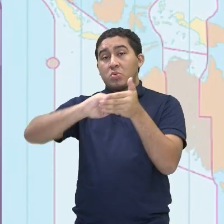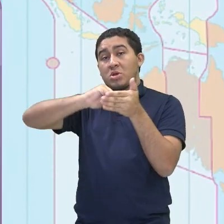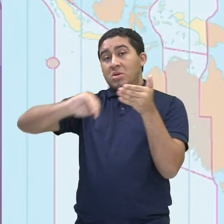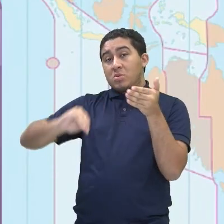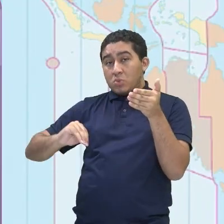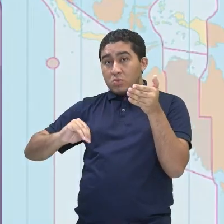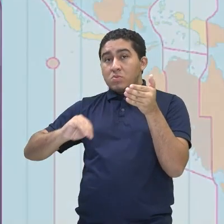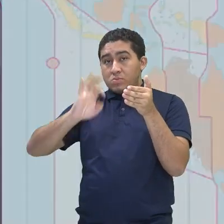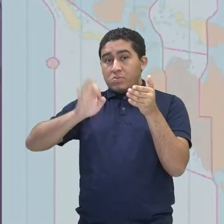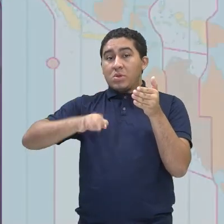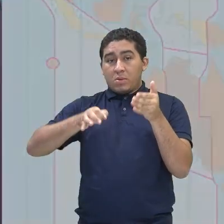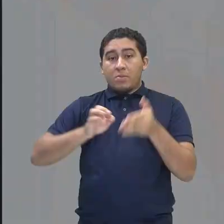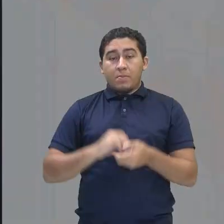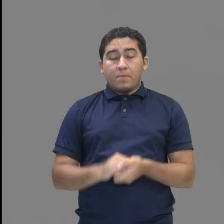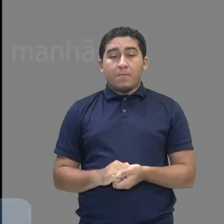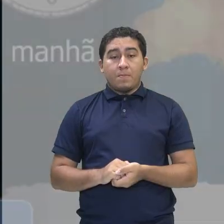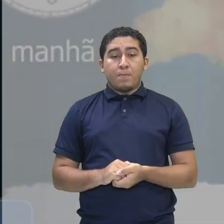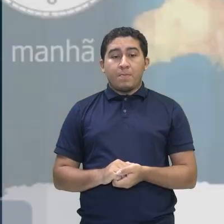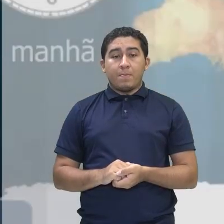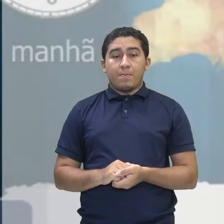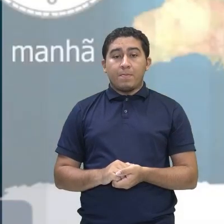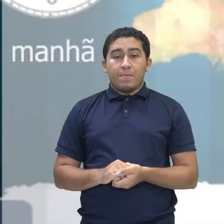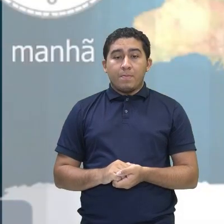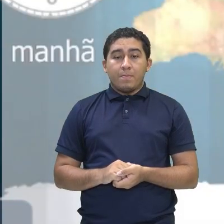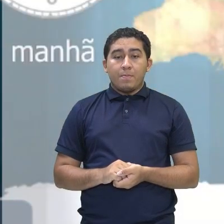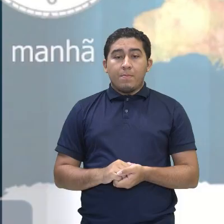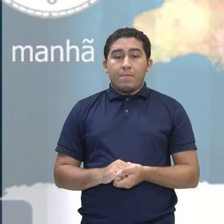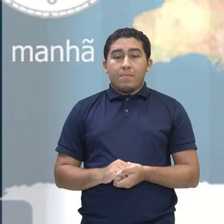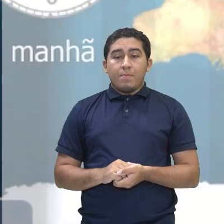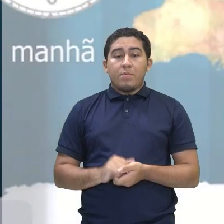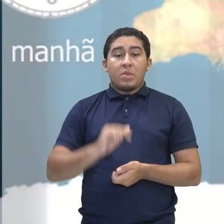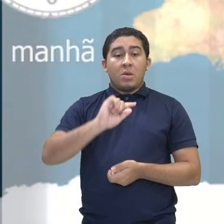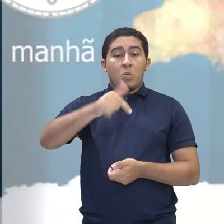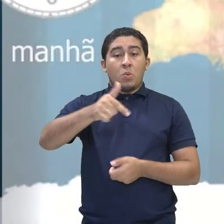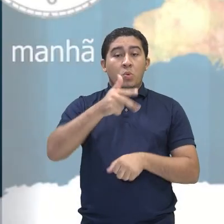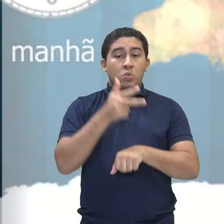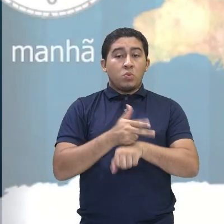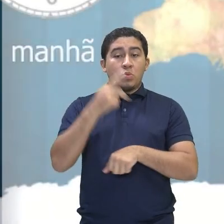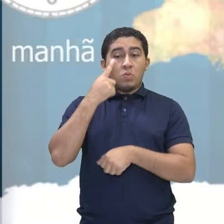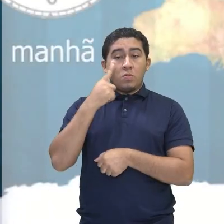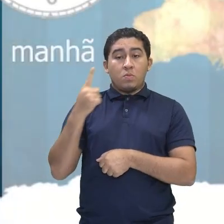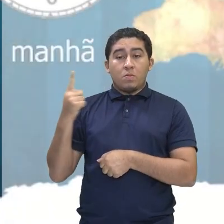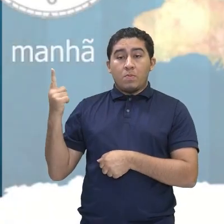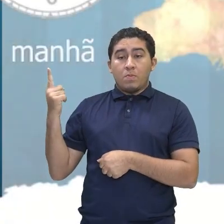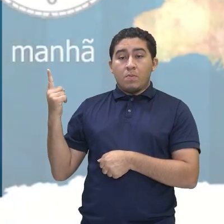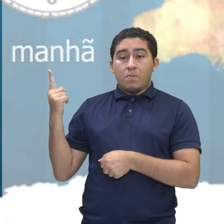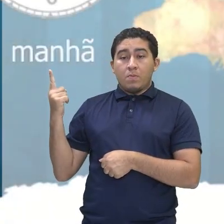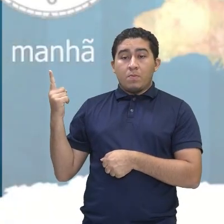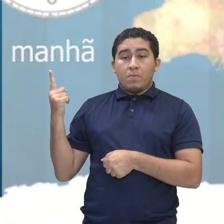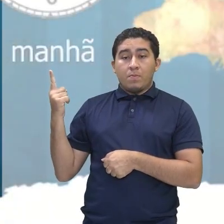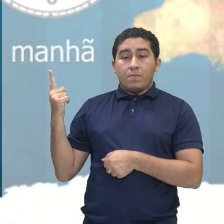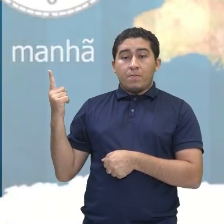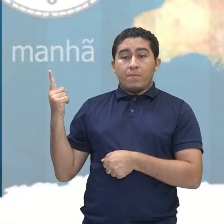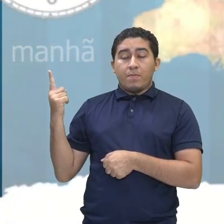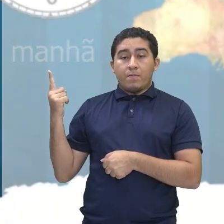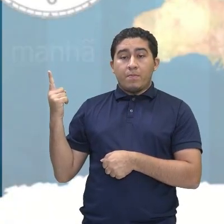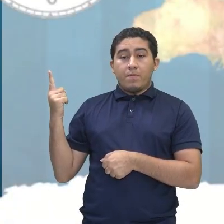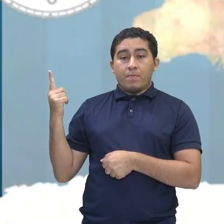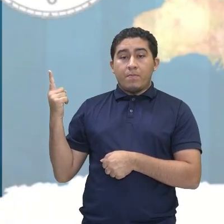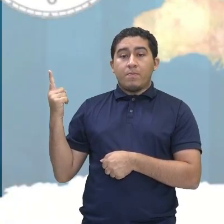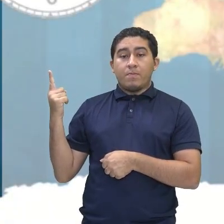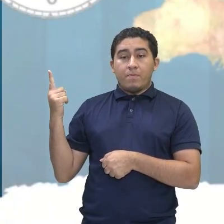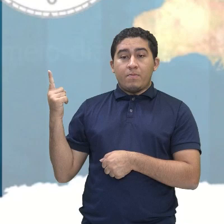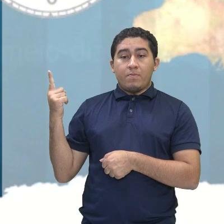horas, certo? E aí nós temos, olha, nessa outra animação, aí a mudança dos horários, olha, meia-noite, aí